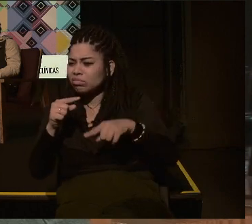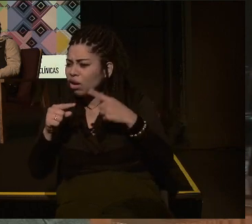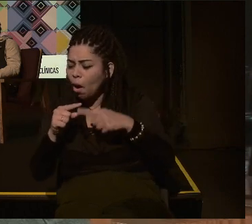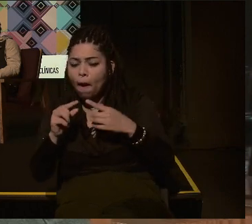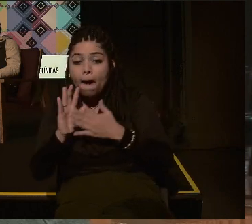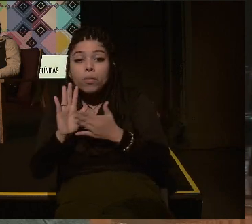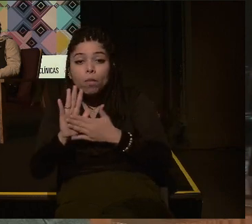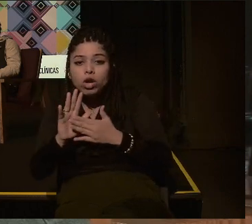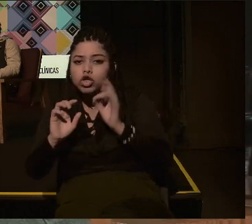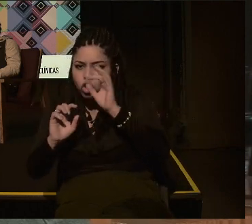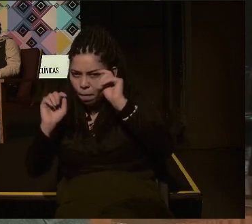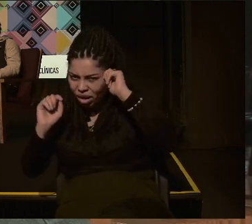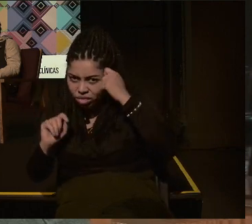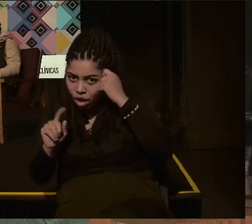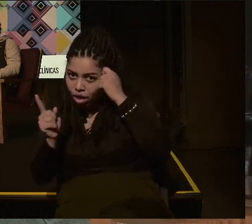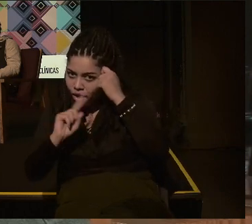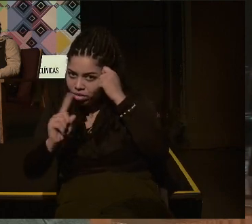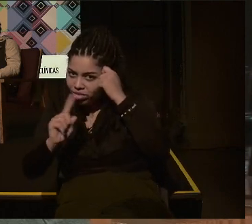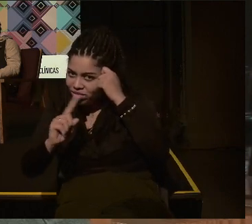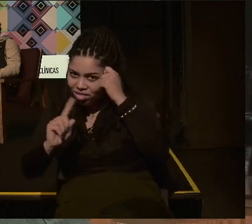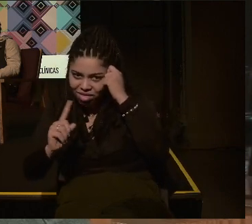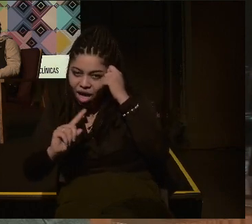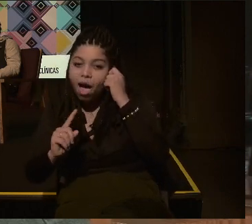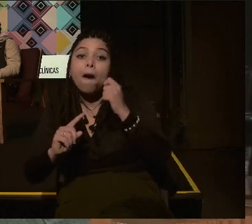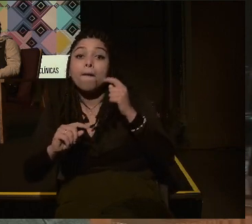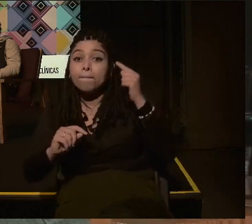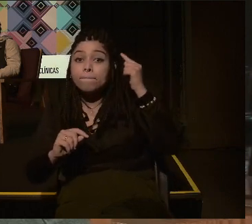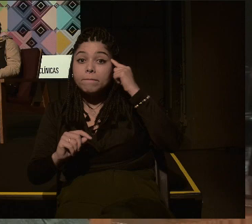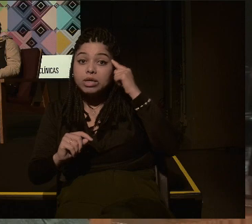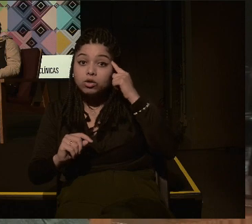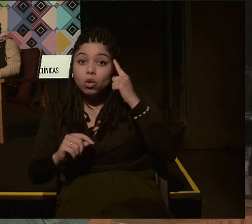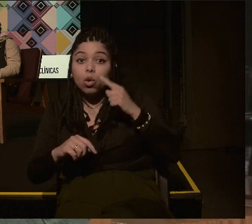proposto onde o chicote estralava literalmente.